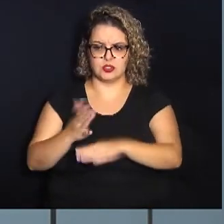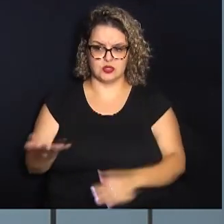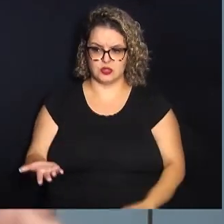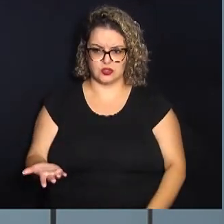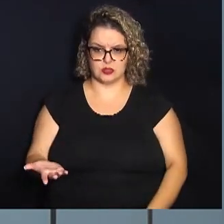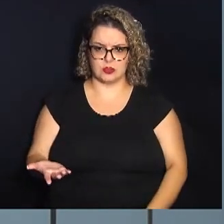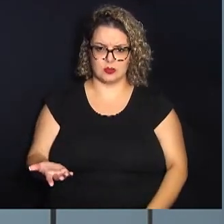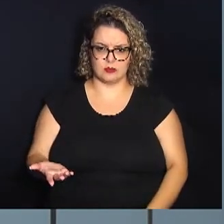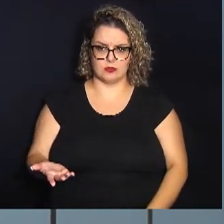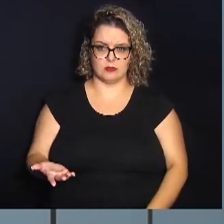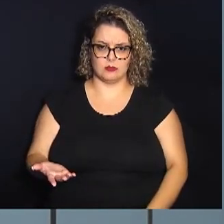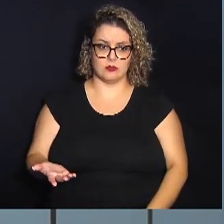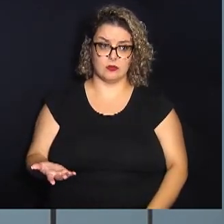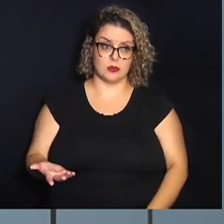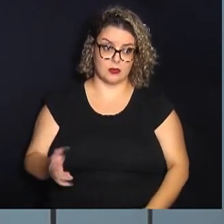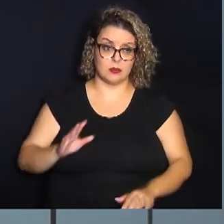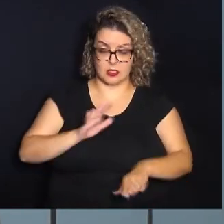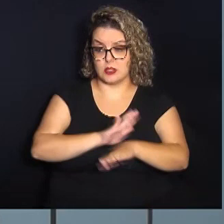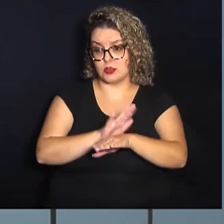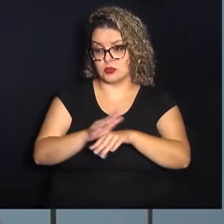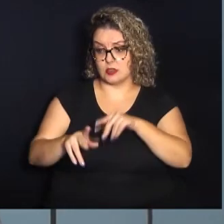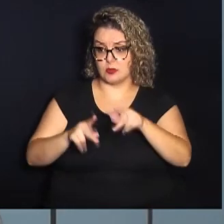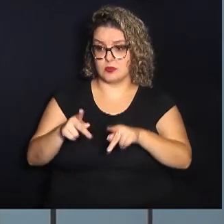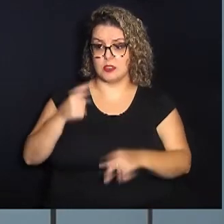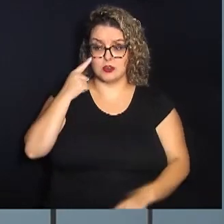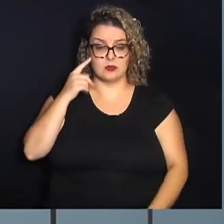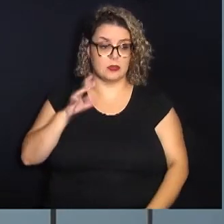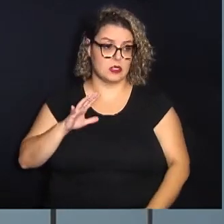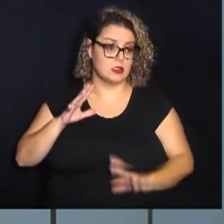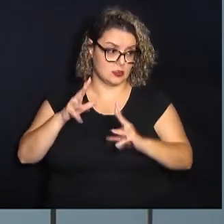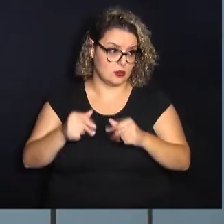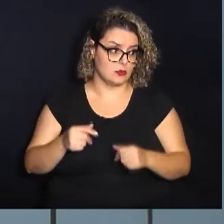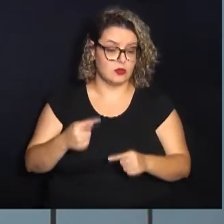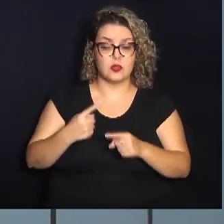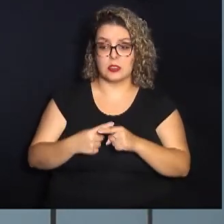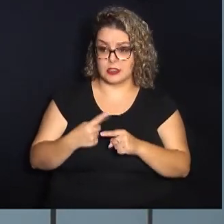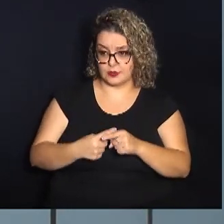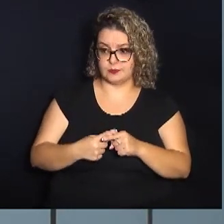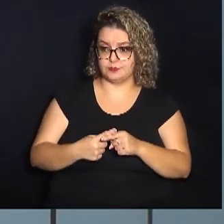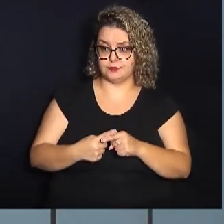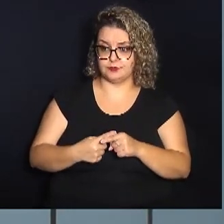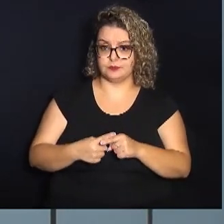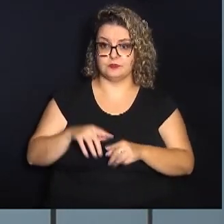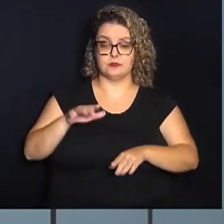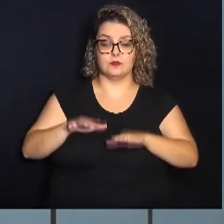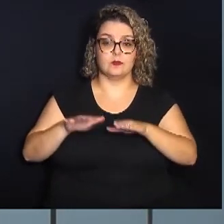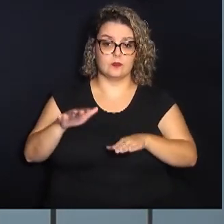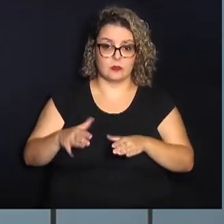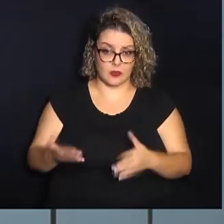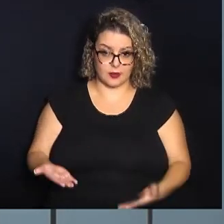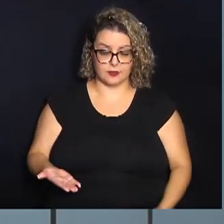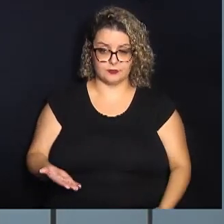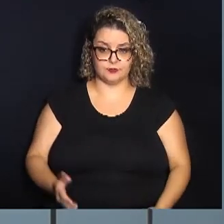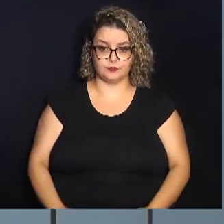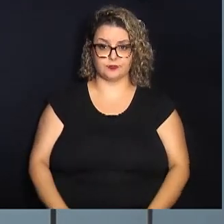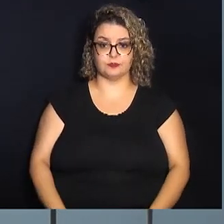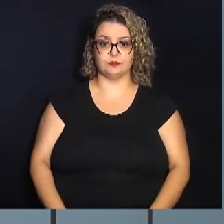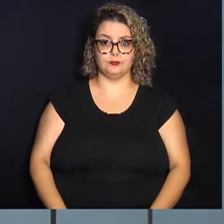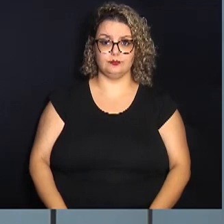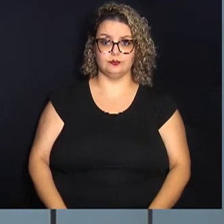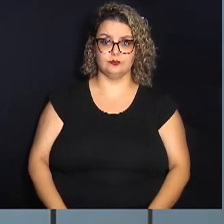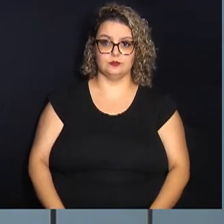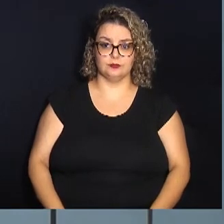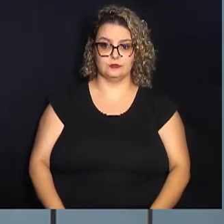a população, vamos dizer assim, no modo geral. Por quê? Porque muitas vezes você vai até os centros